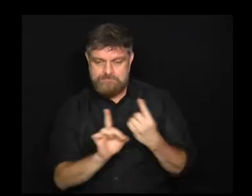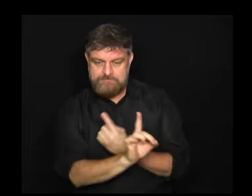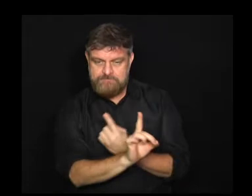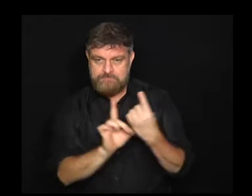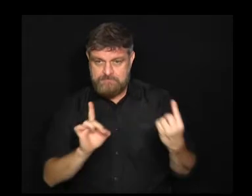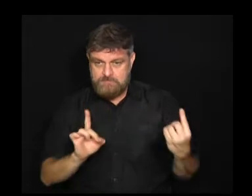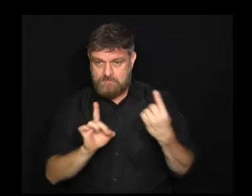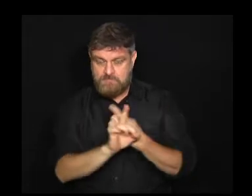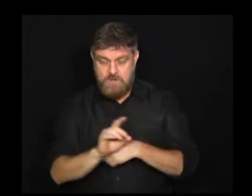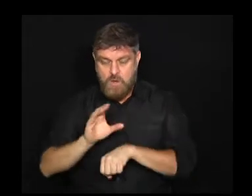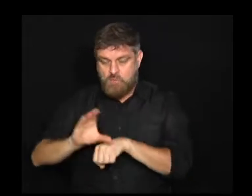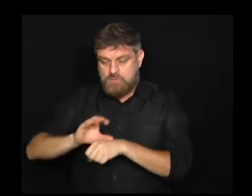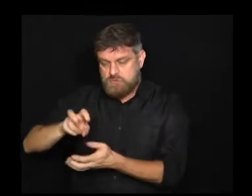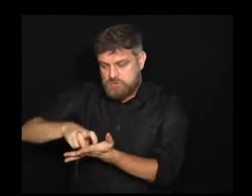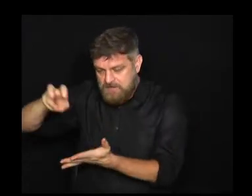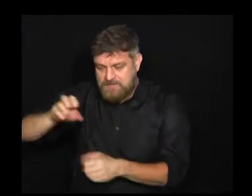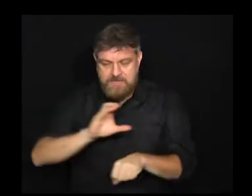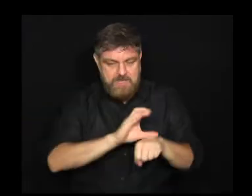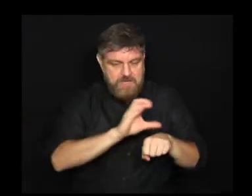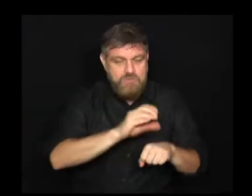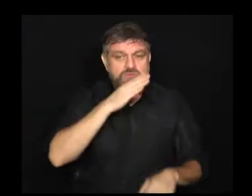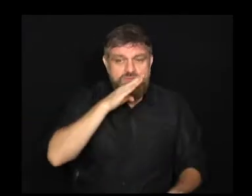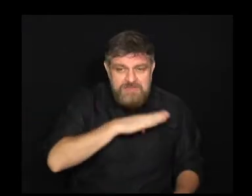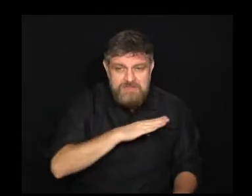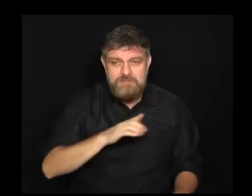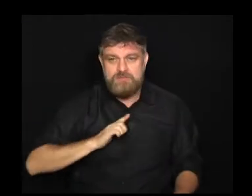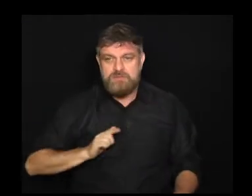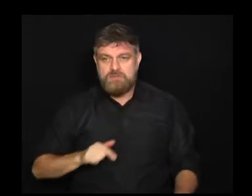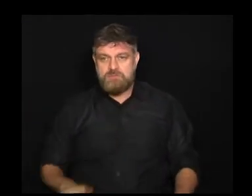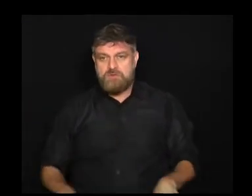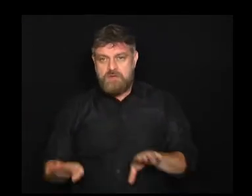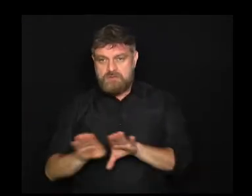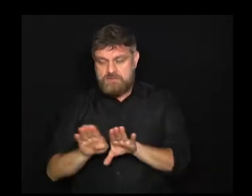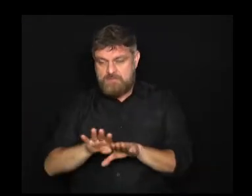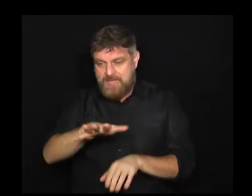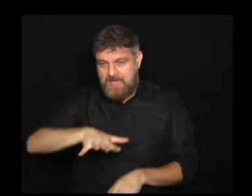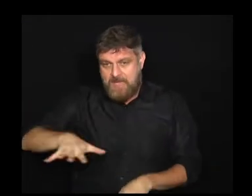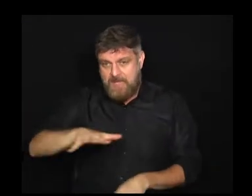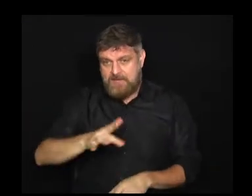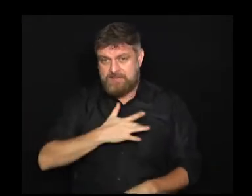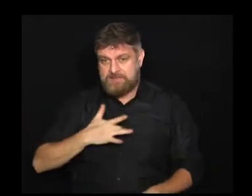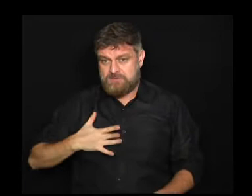já colocamos à disposição do setor privado que nós fizéssemos